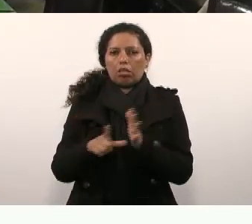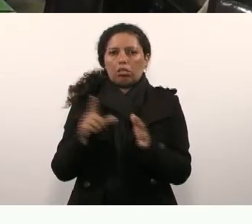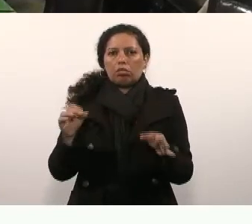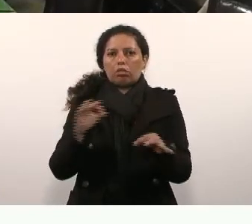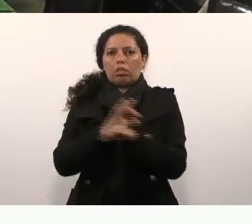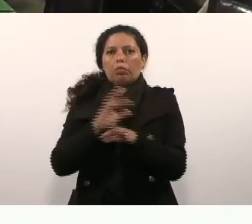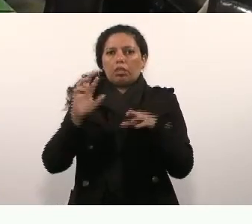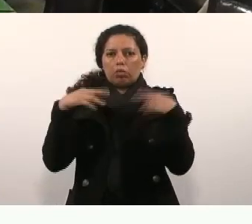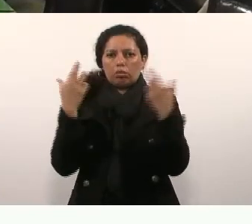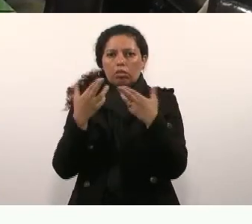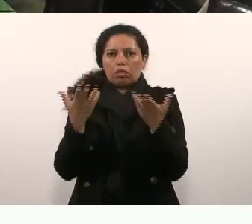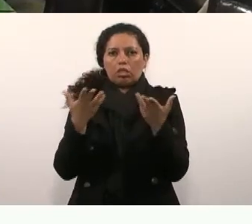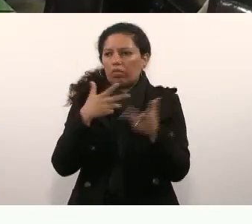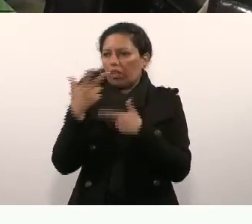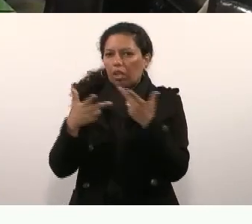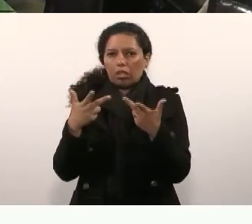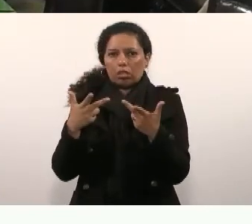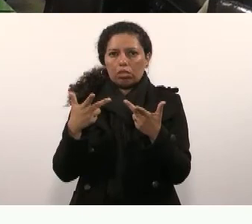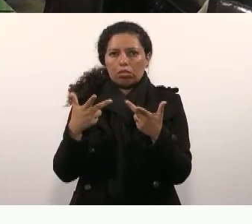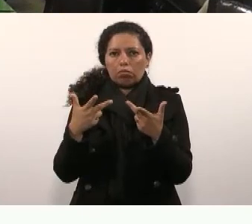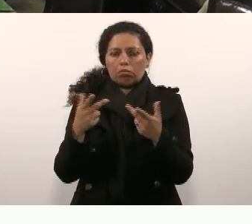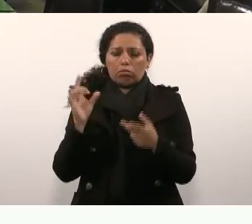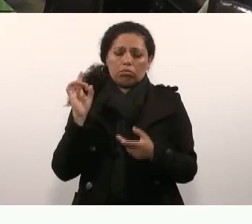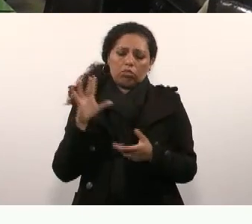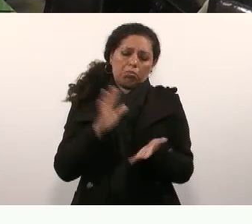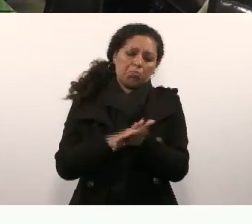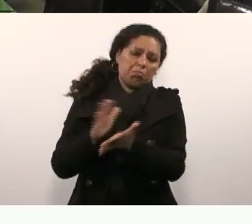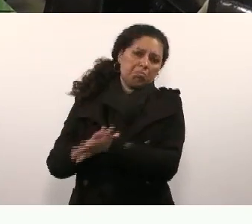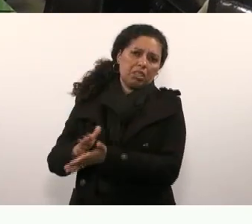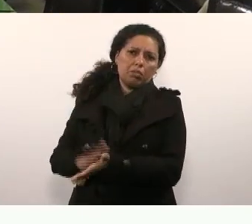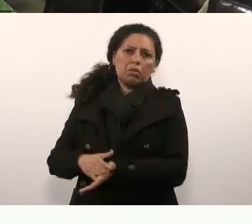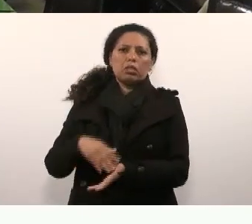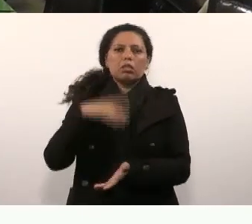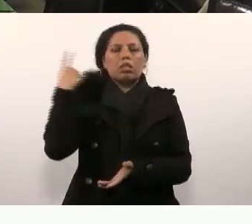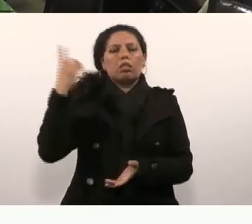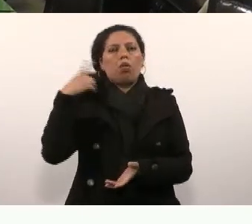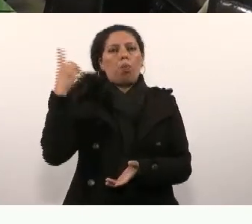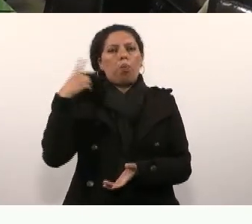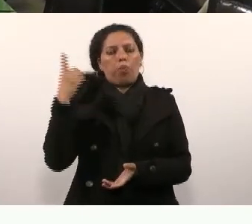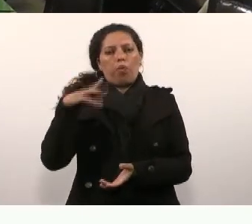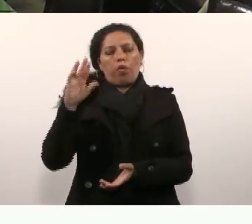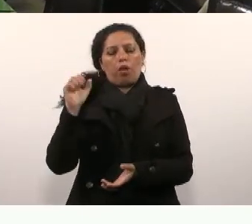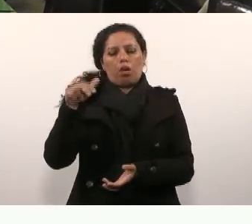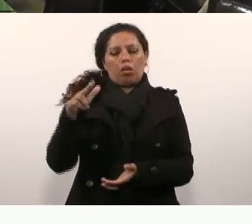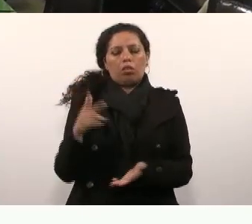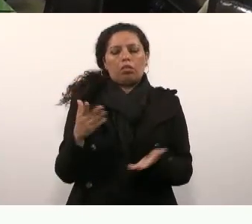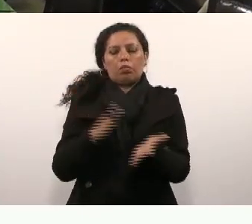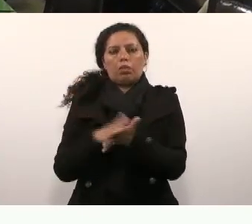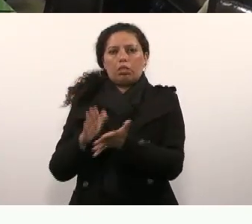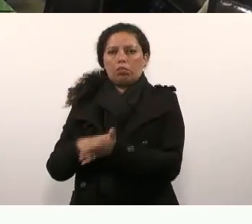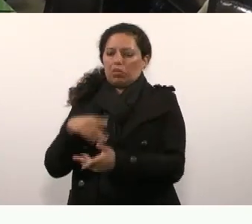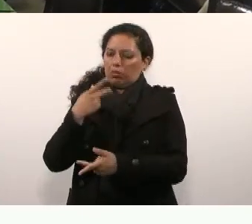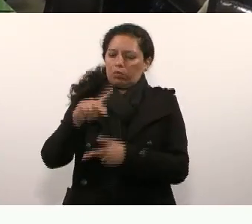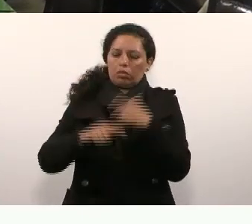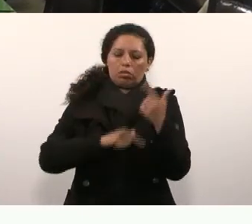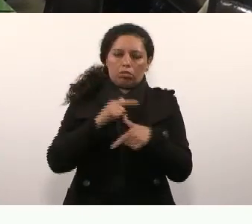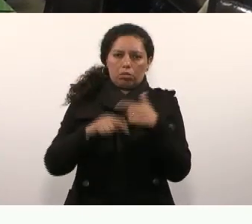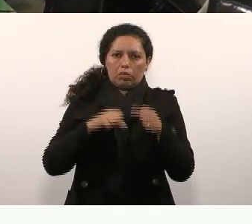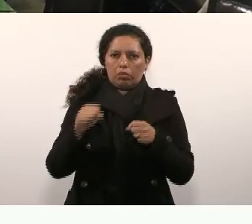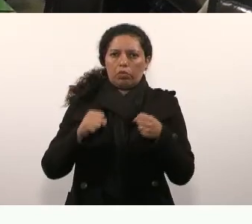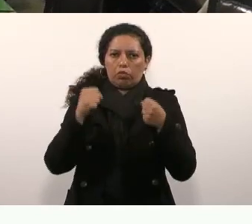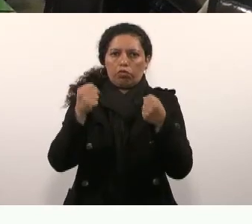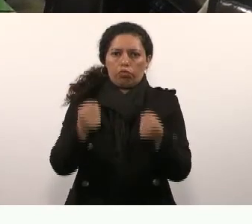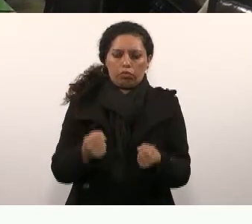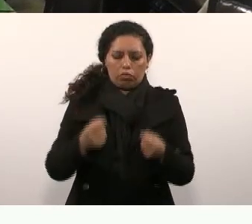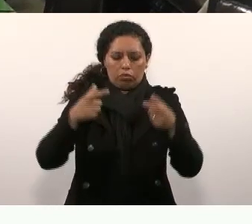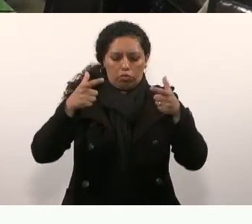reunião. Tudo certo? Só parabenizar, deputado. Deputado Renan Ferreira, parabéns aí pela condução, pelo trabalho